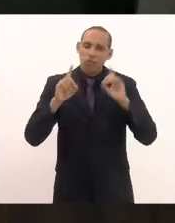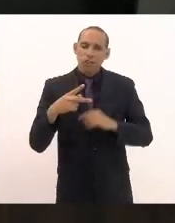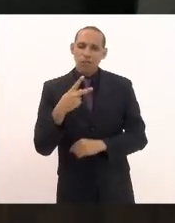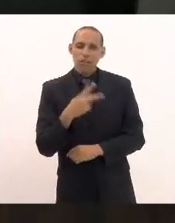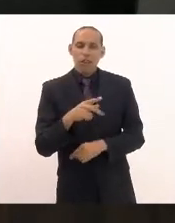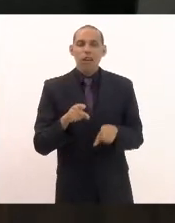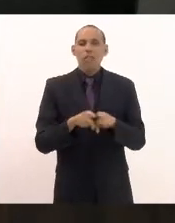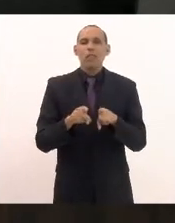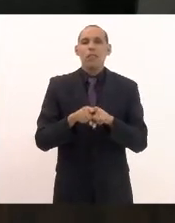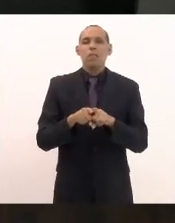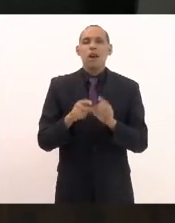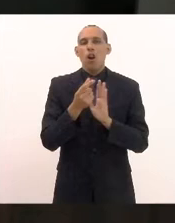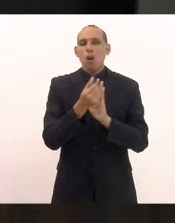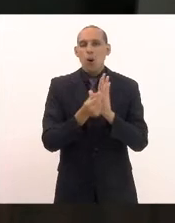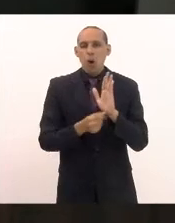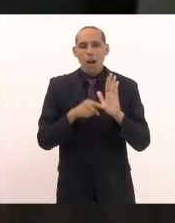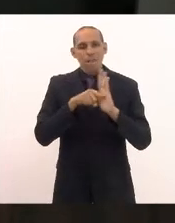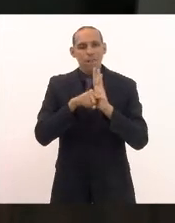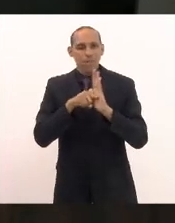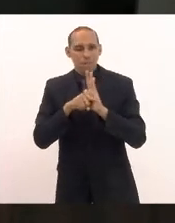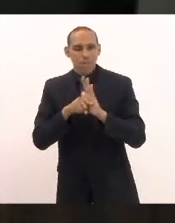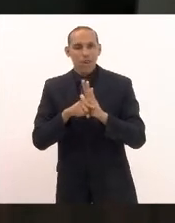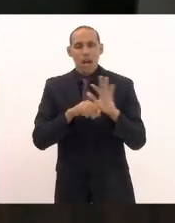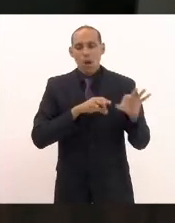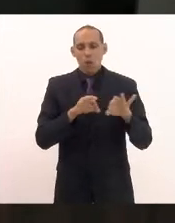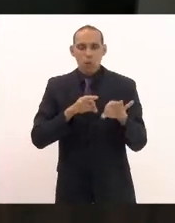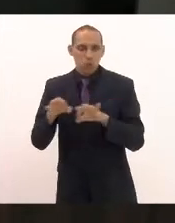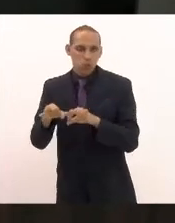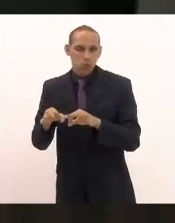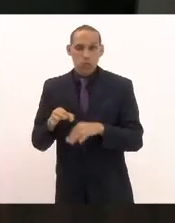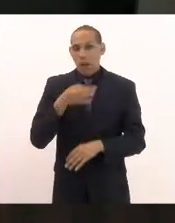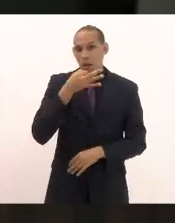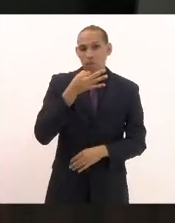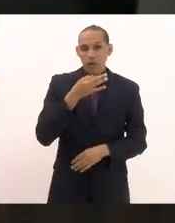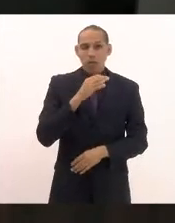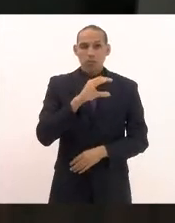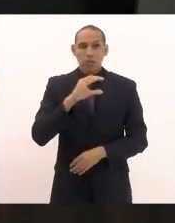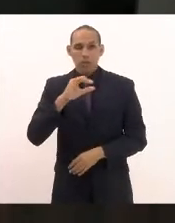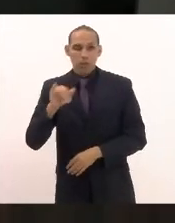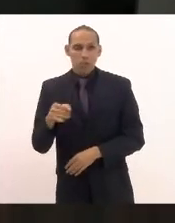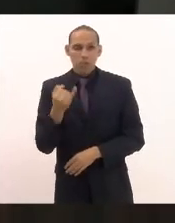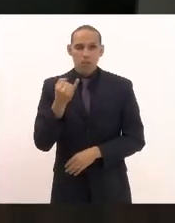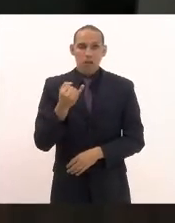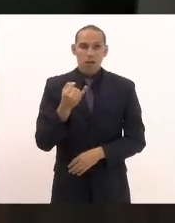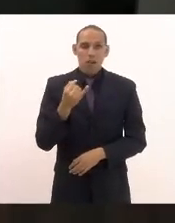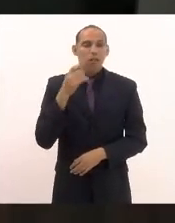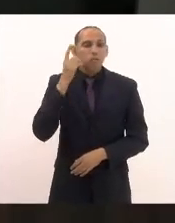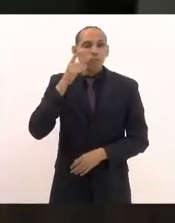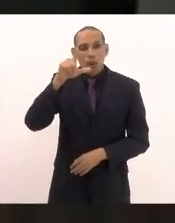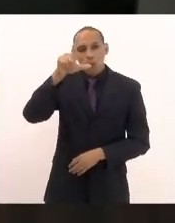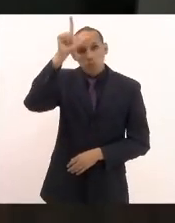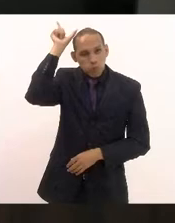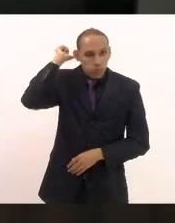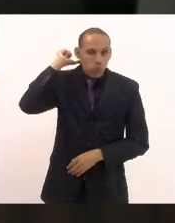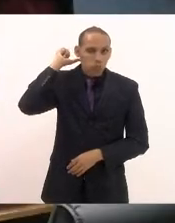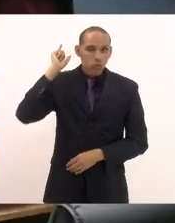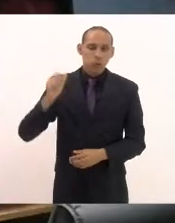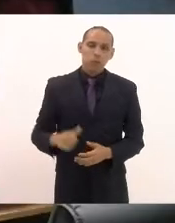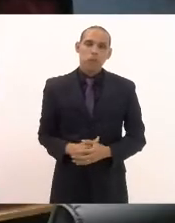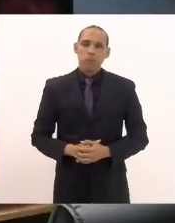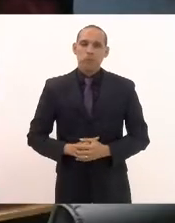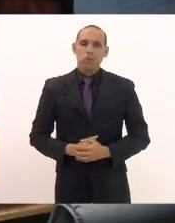Finanças, Fiscalização Financeira e Controle. Para emitir parecer pela Constituição e Justiça, deputado Luiz Paulo. Deputado Luiz